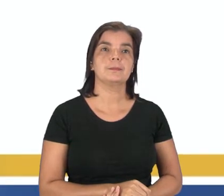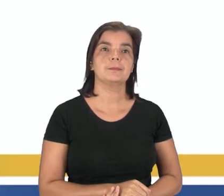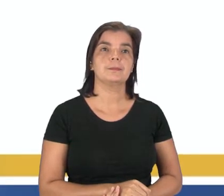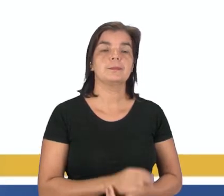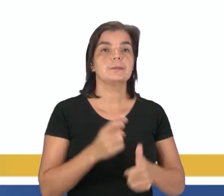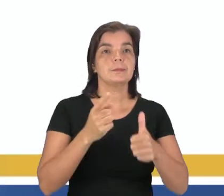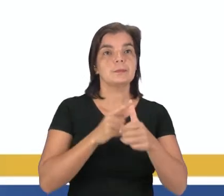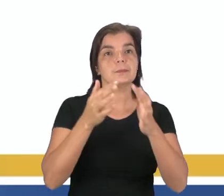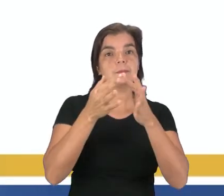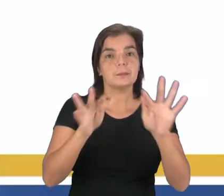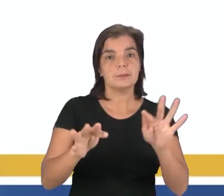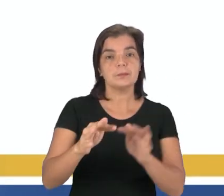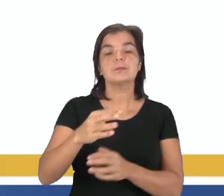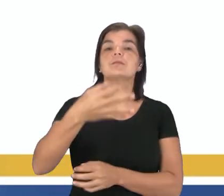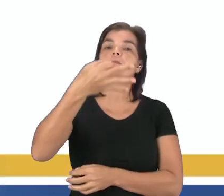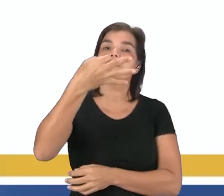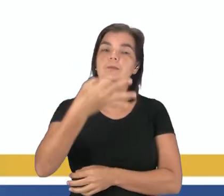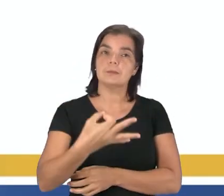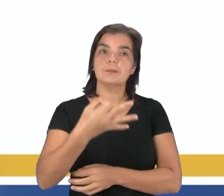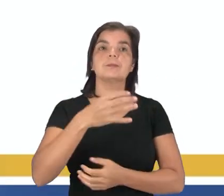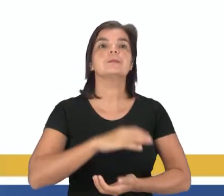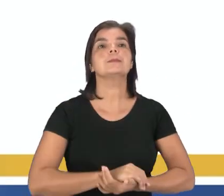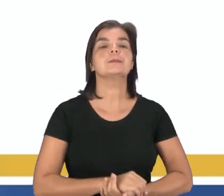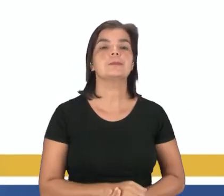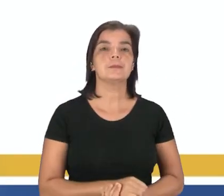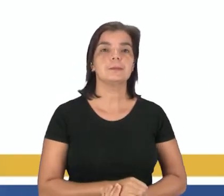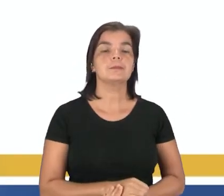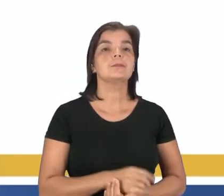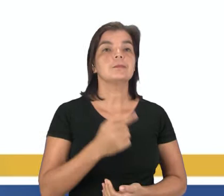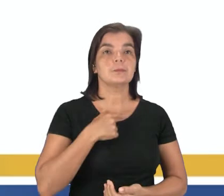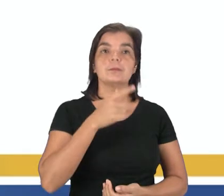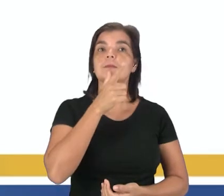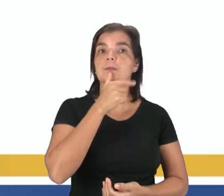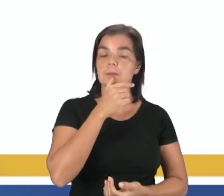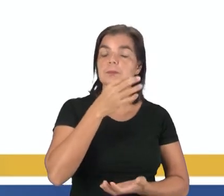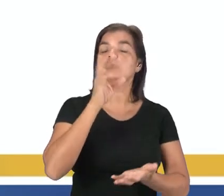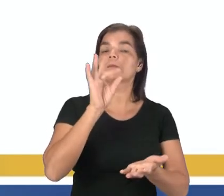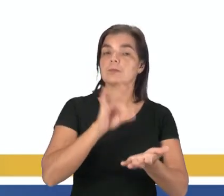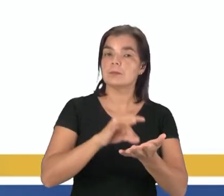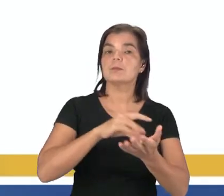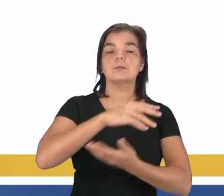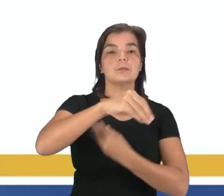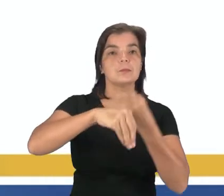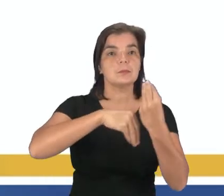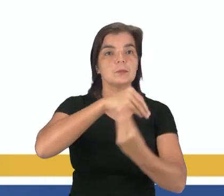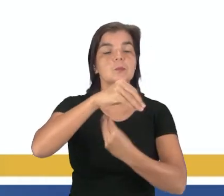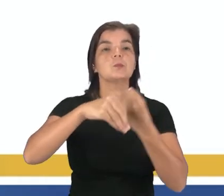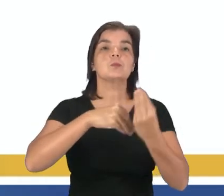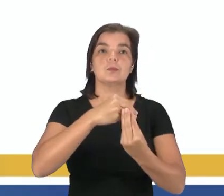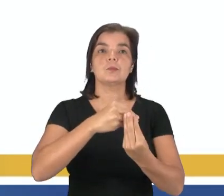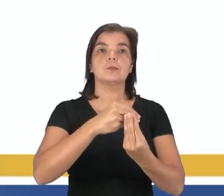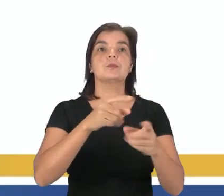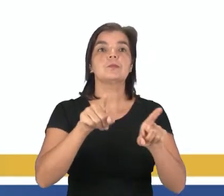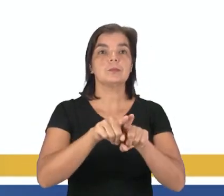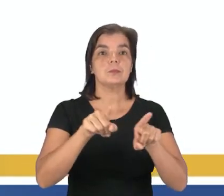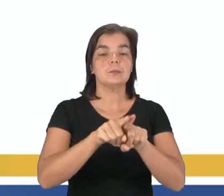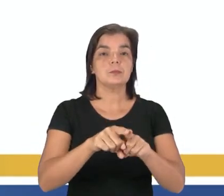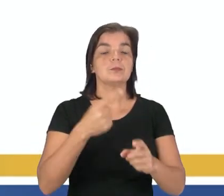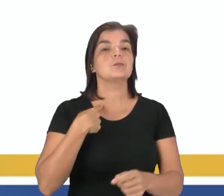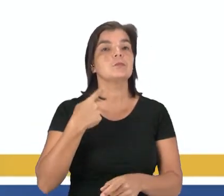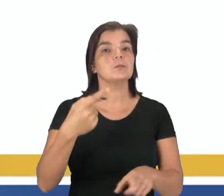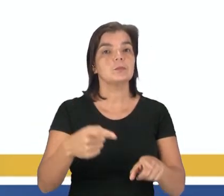Essa primeira frase está correta, né? A água potável, de fato, ela é uma mistura. Porque para que fique,